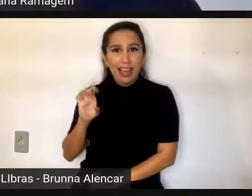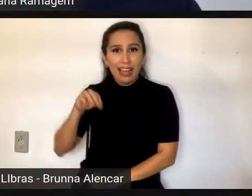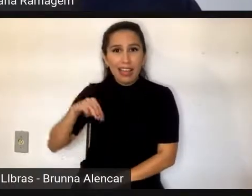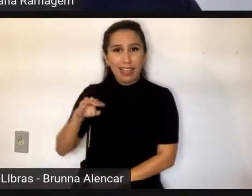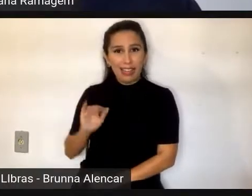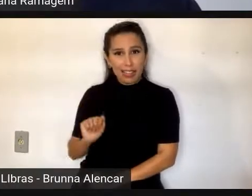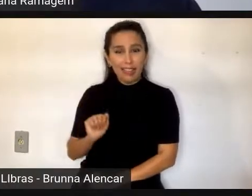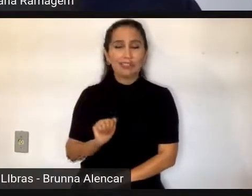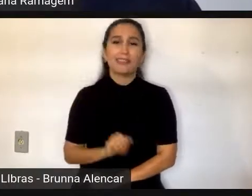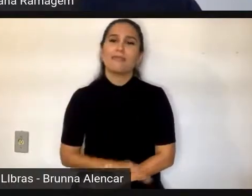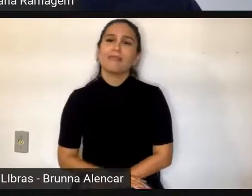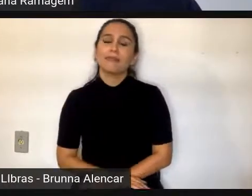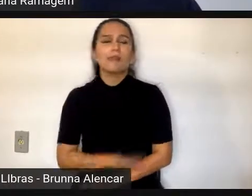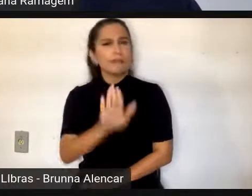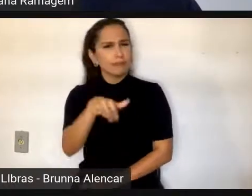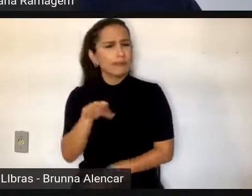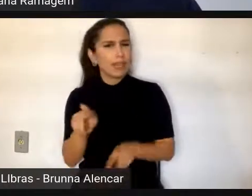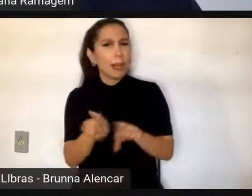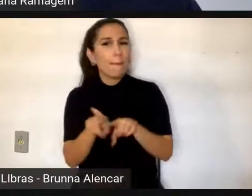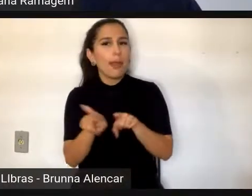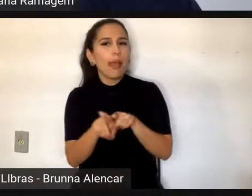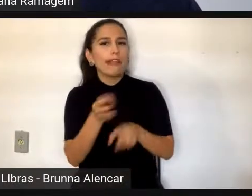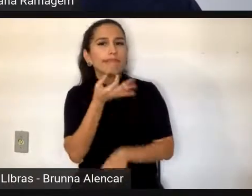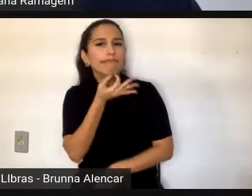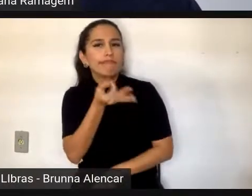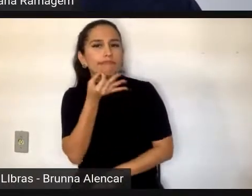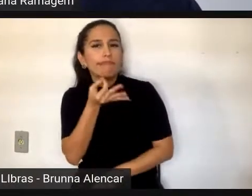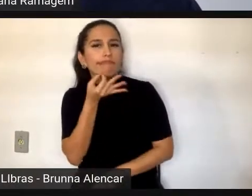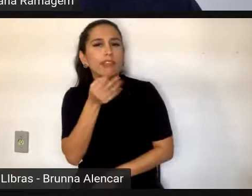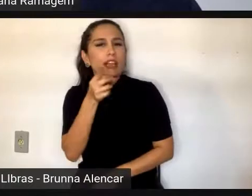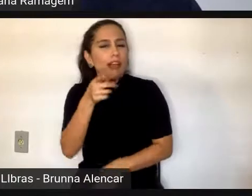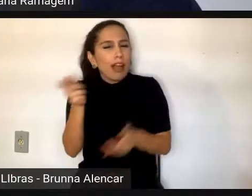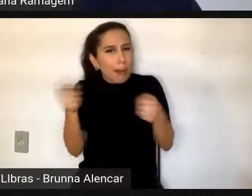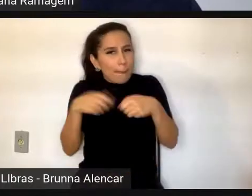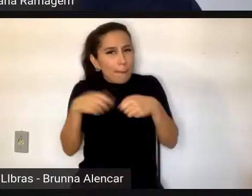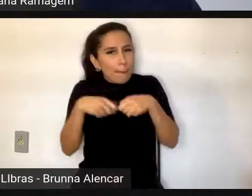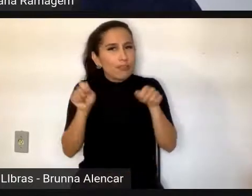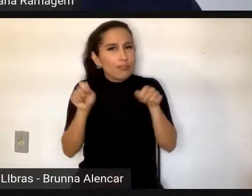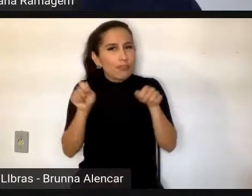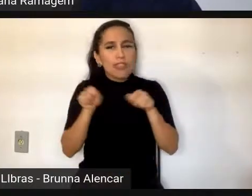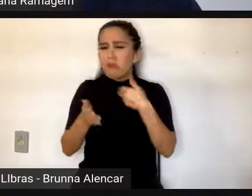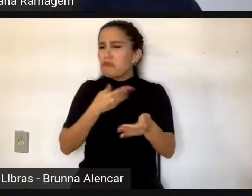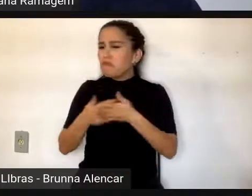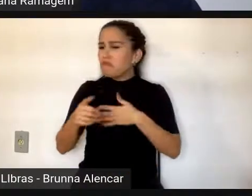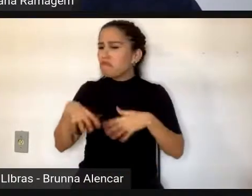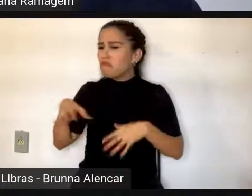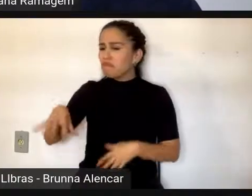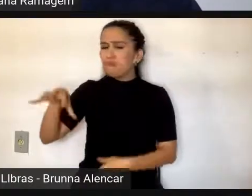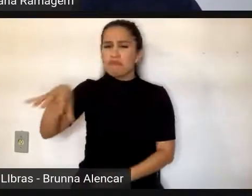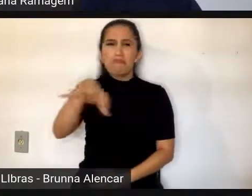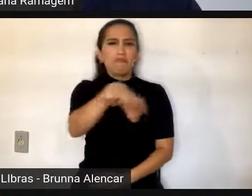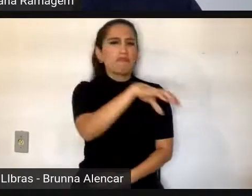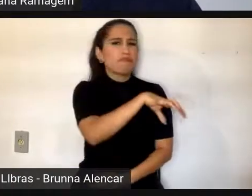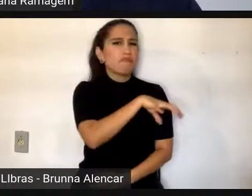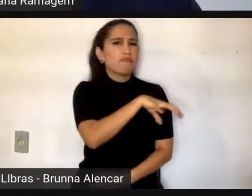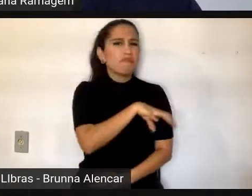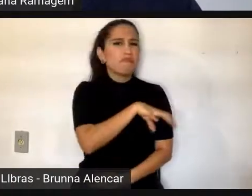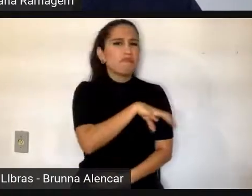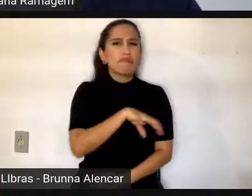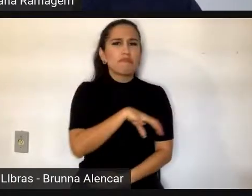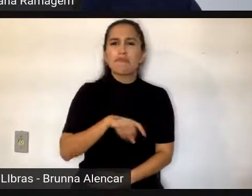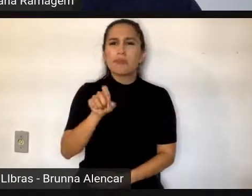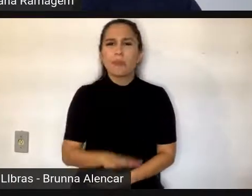fazer em qualquer lugar, eu sempre dou ênfase à posição da flexão